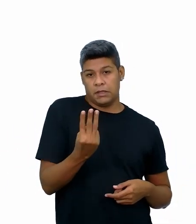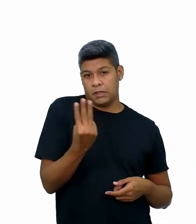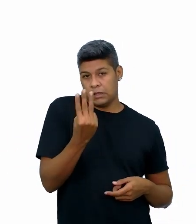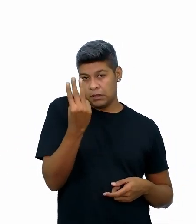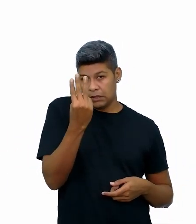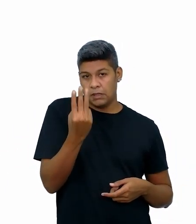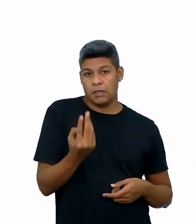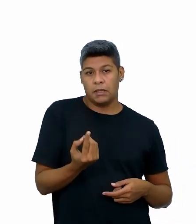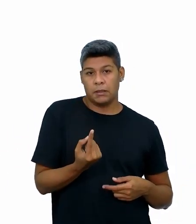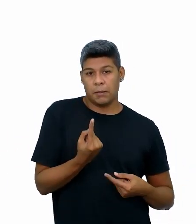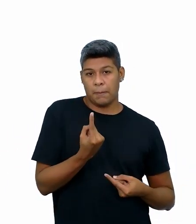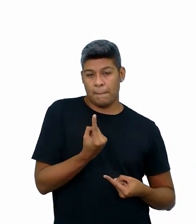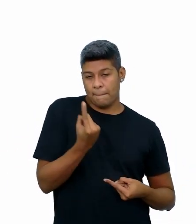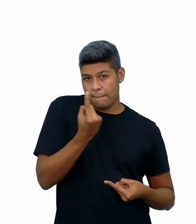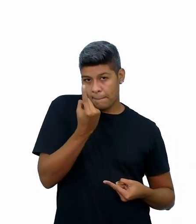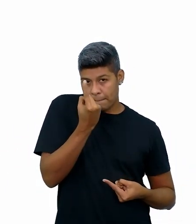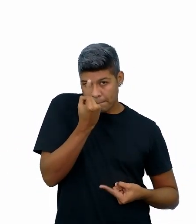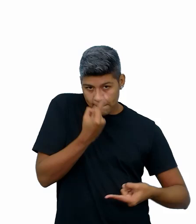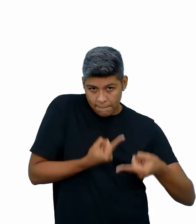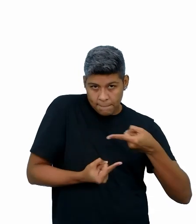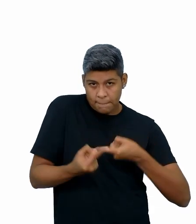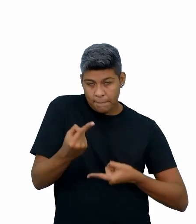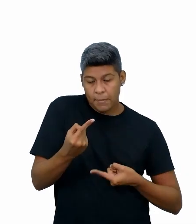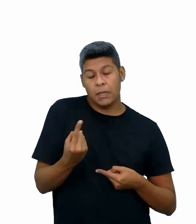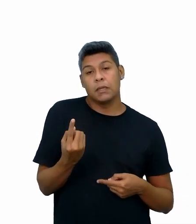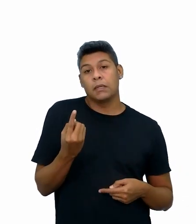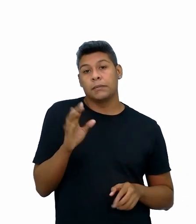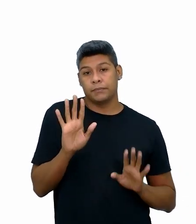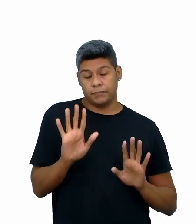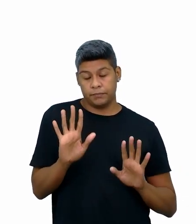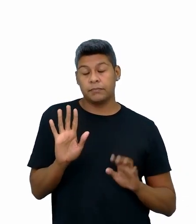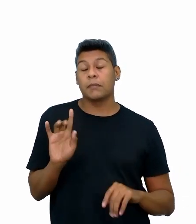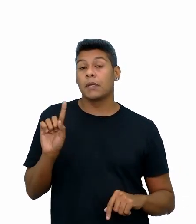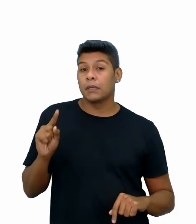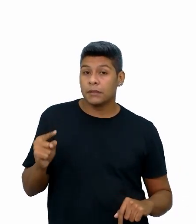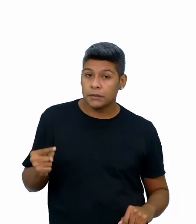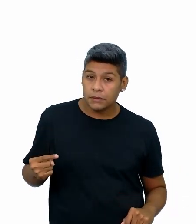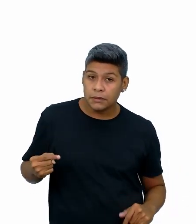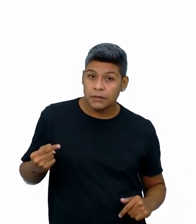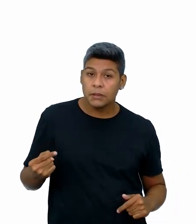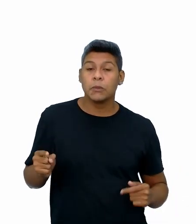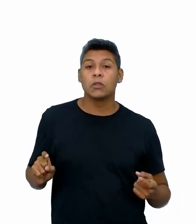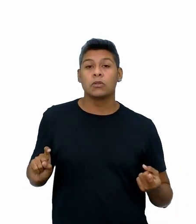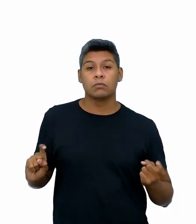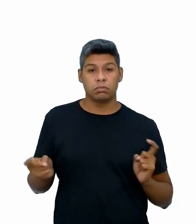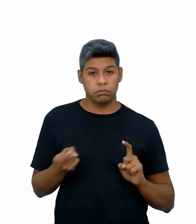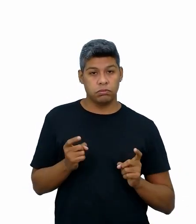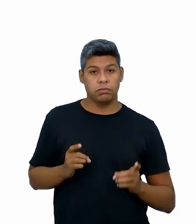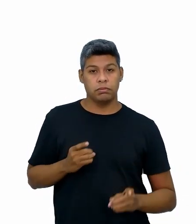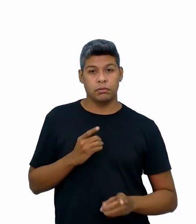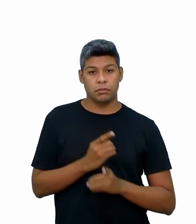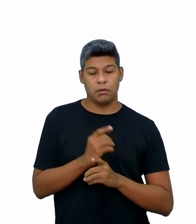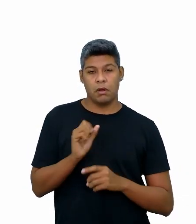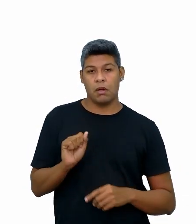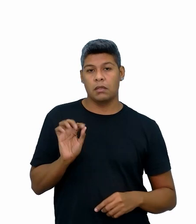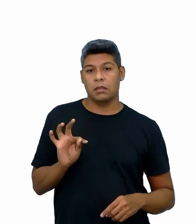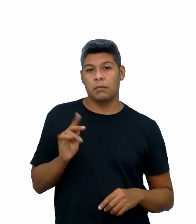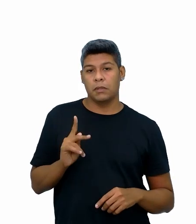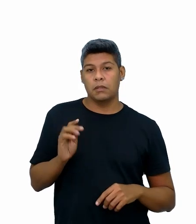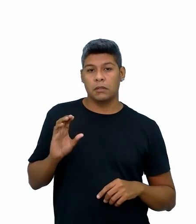primeiro bimestre, volume 1. E no terceiro momento, a gente vai reunir com vocês nesse encontro da TPC,